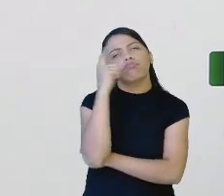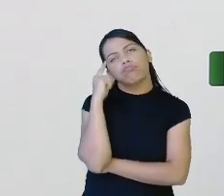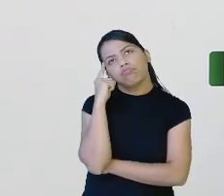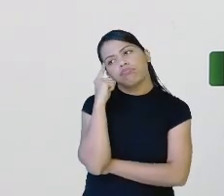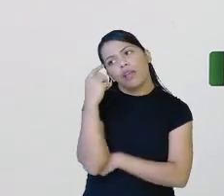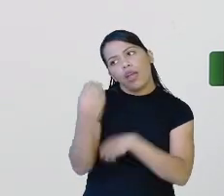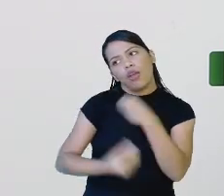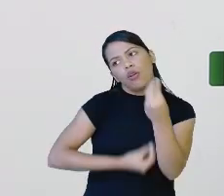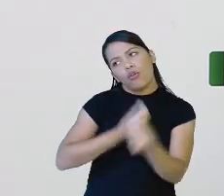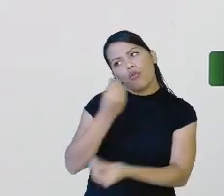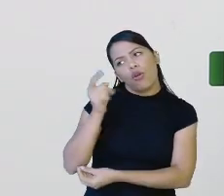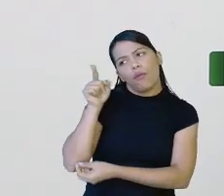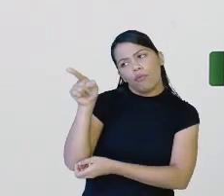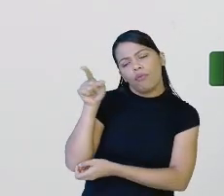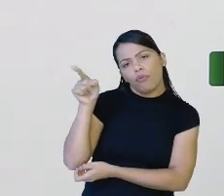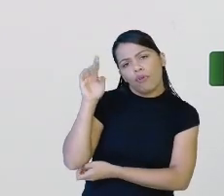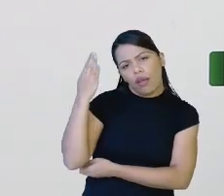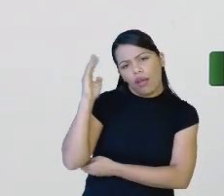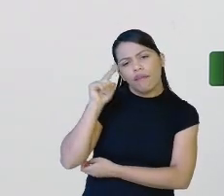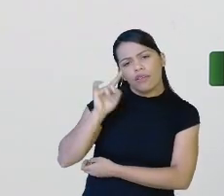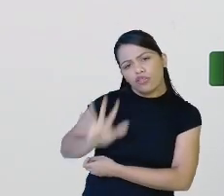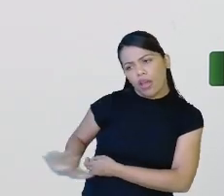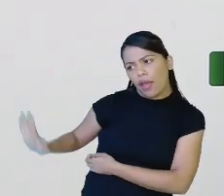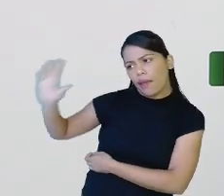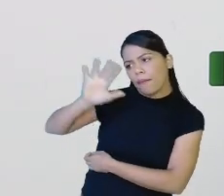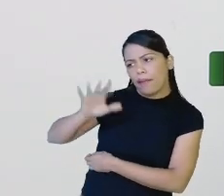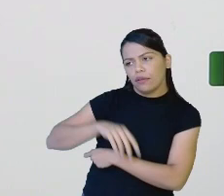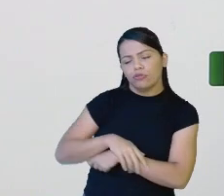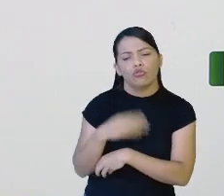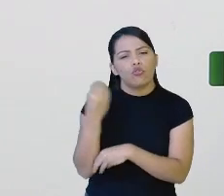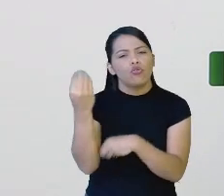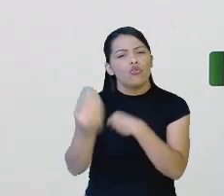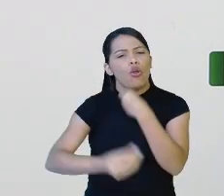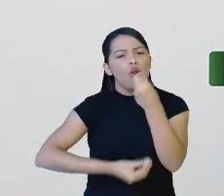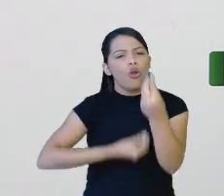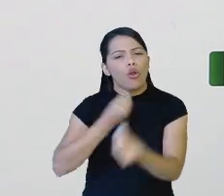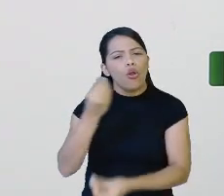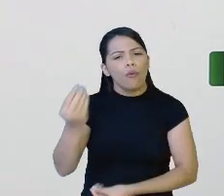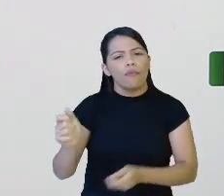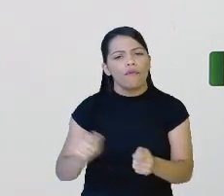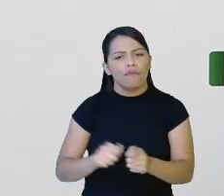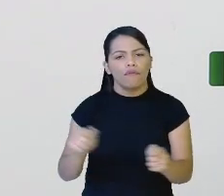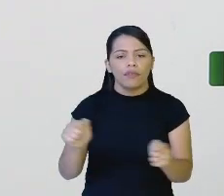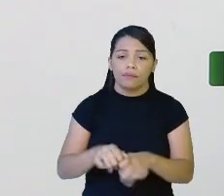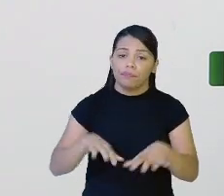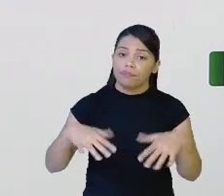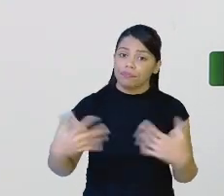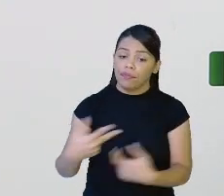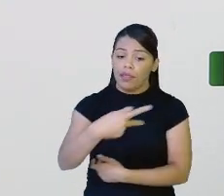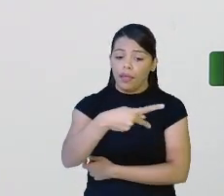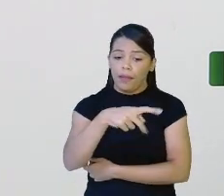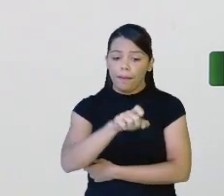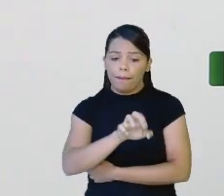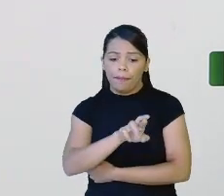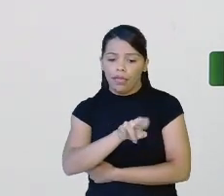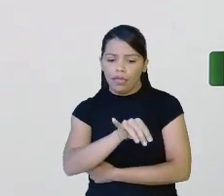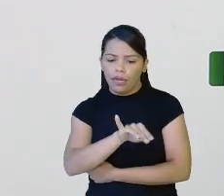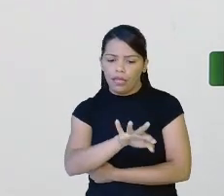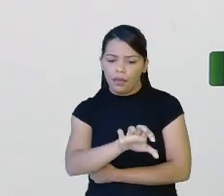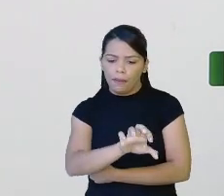essa cerca é construída? O perímetro é fundamental nessa questão. Por